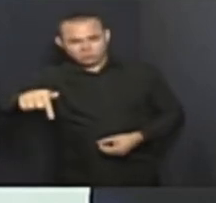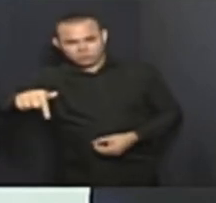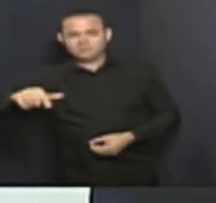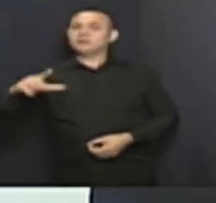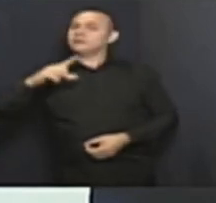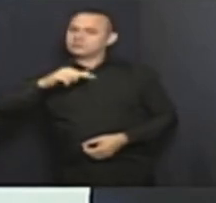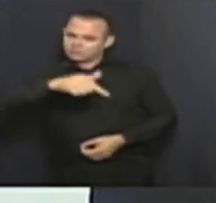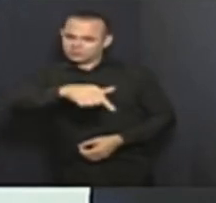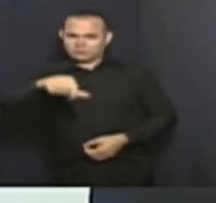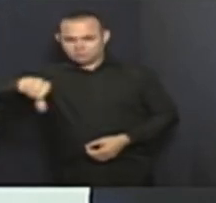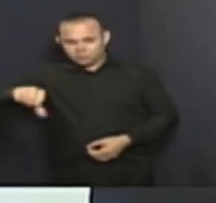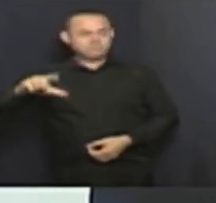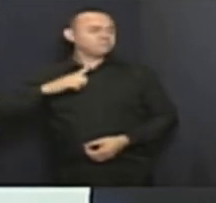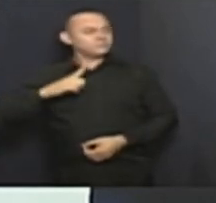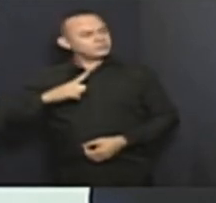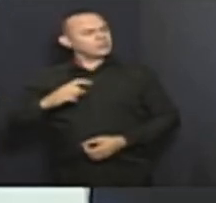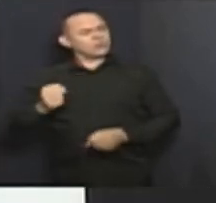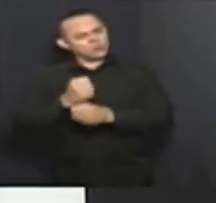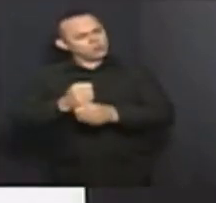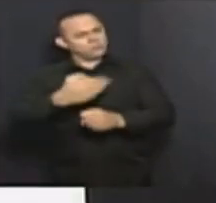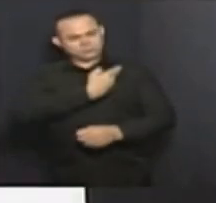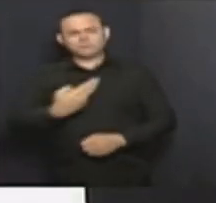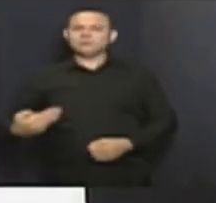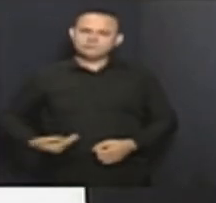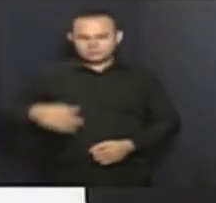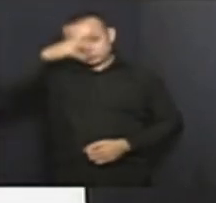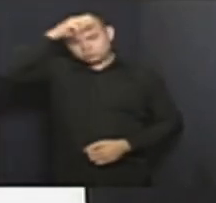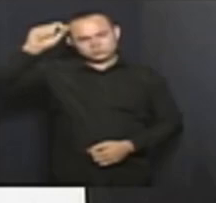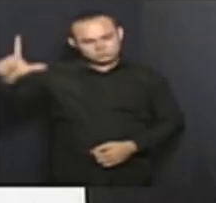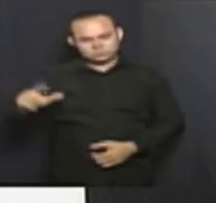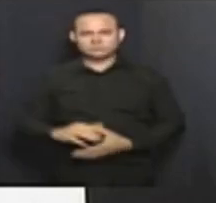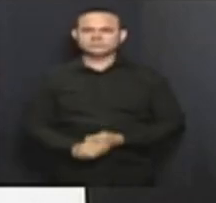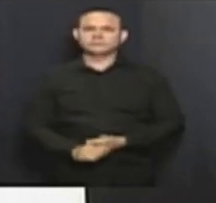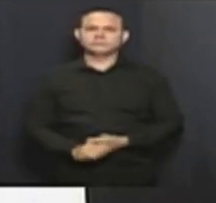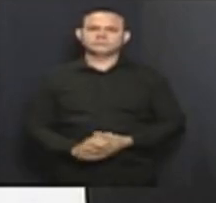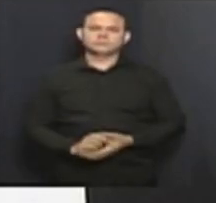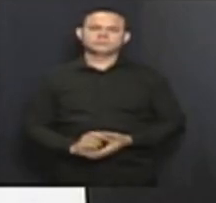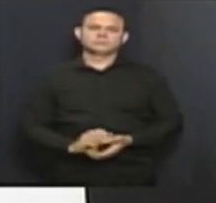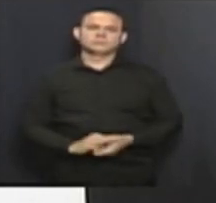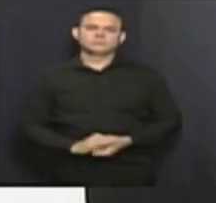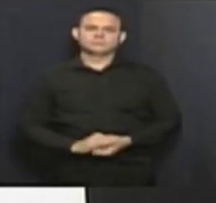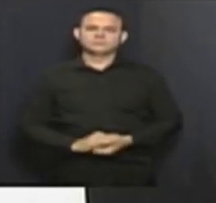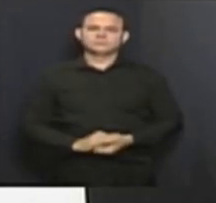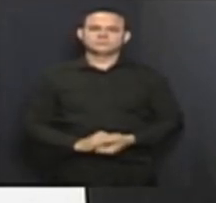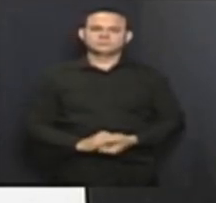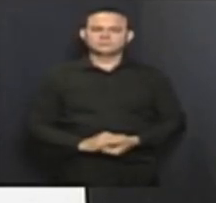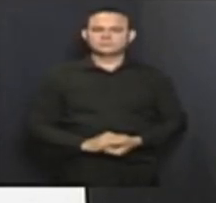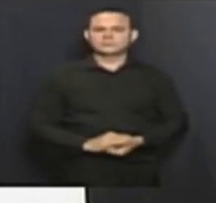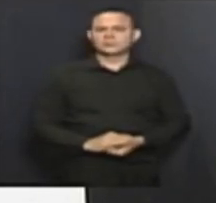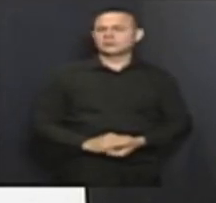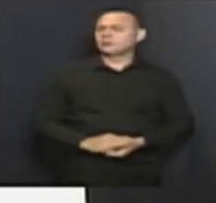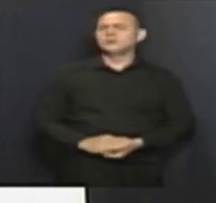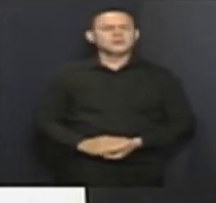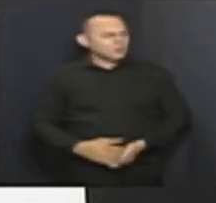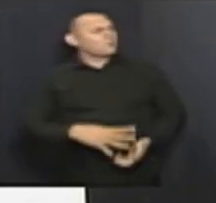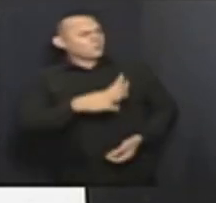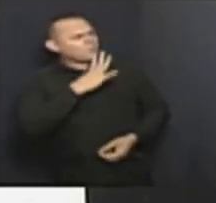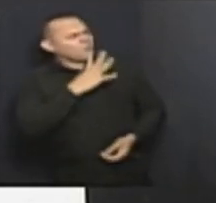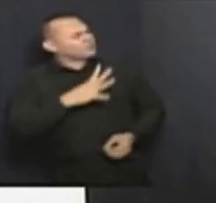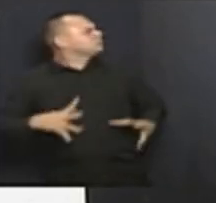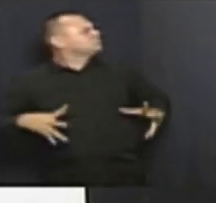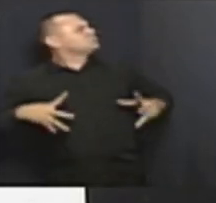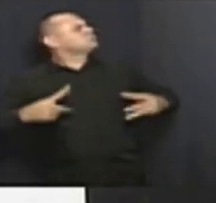apoiando os municípios do mato grosso do sul 45 segundos da sua tréplica por favor conheço todos os municípios do estado